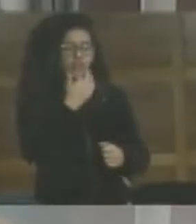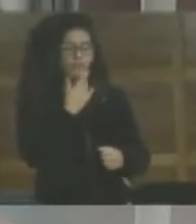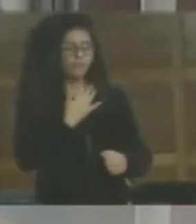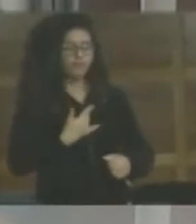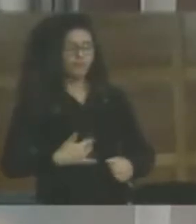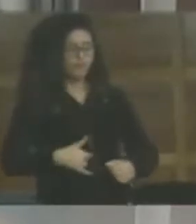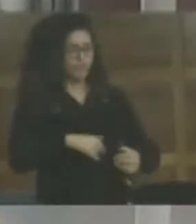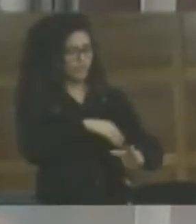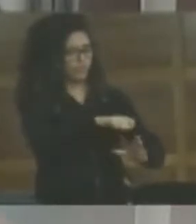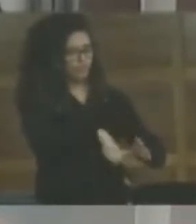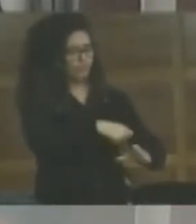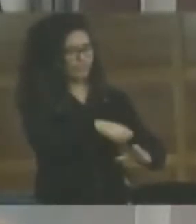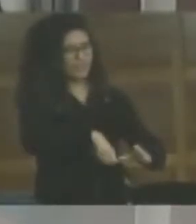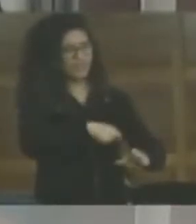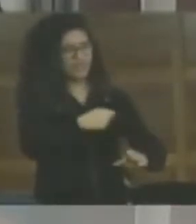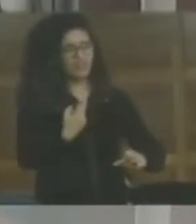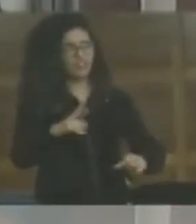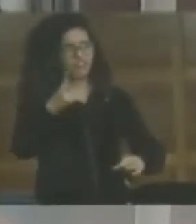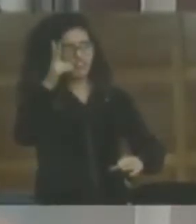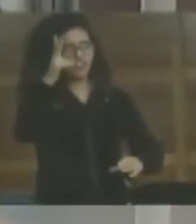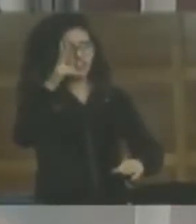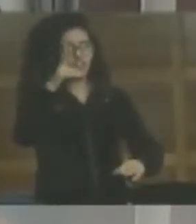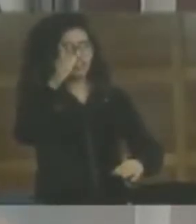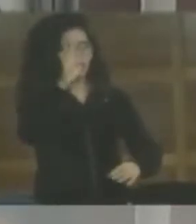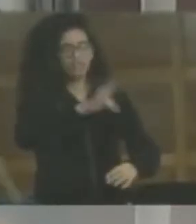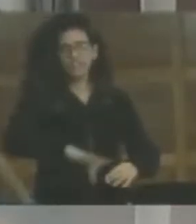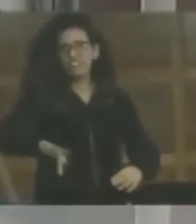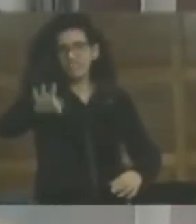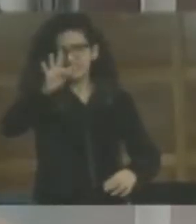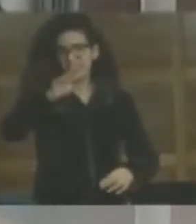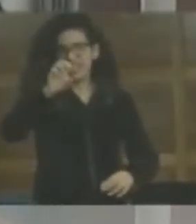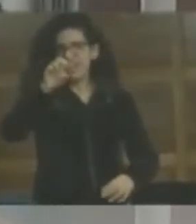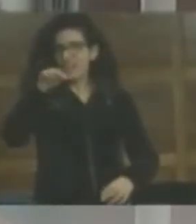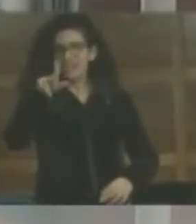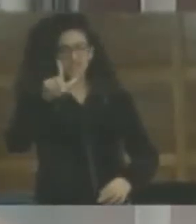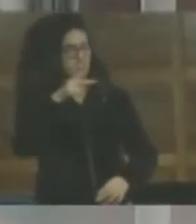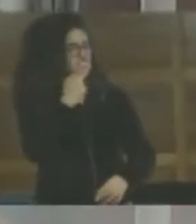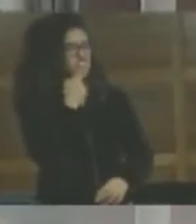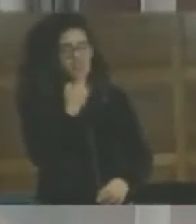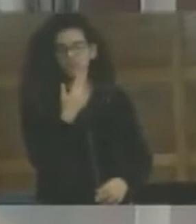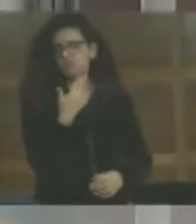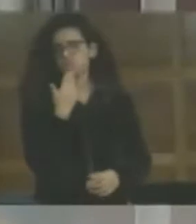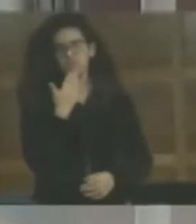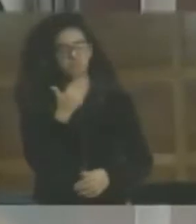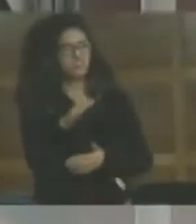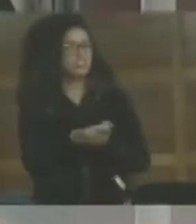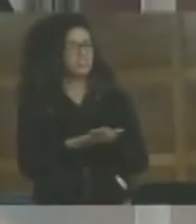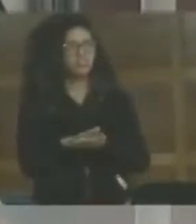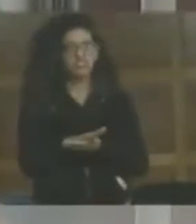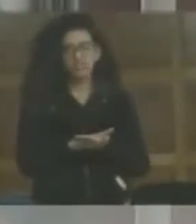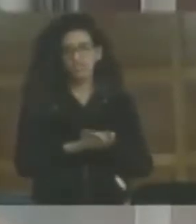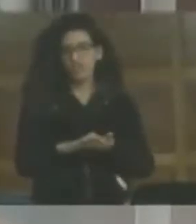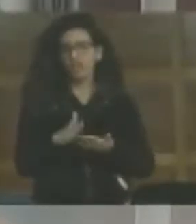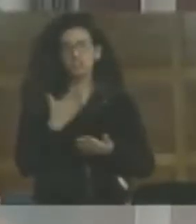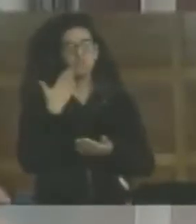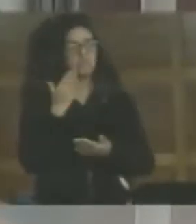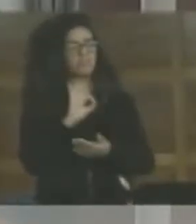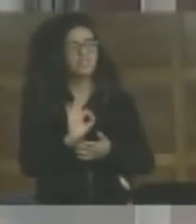governo federal. A Enel responde também que não foi feita a solicitação, também respondeu para mim que não foi